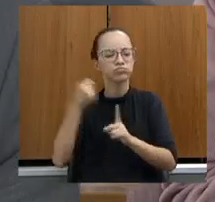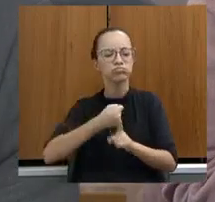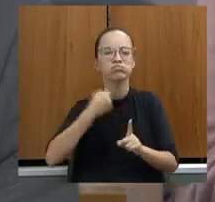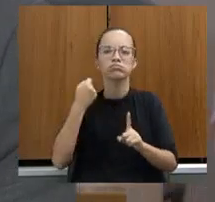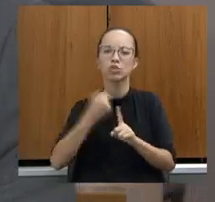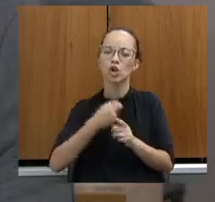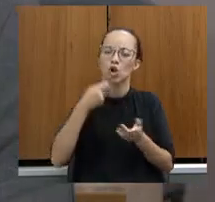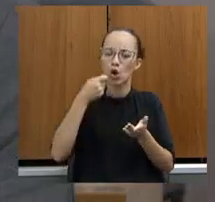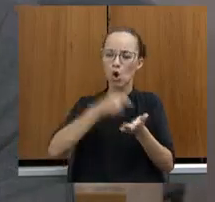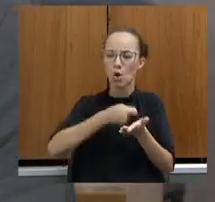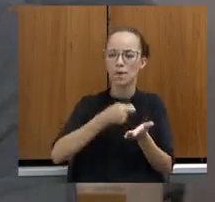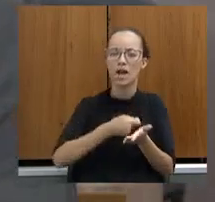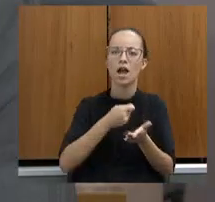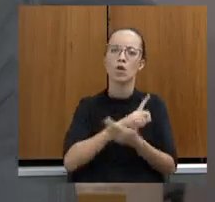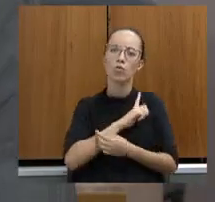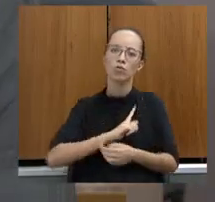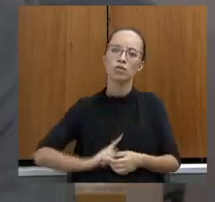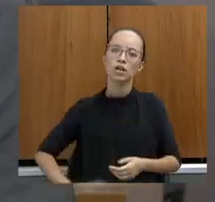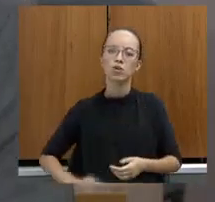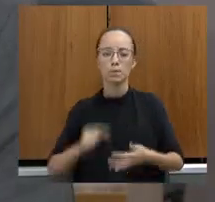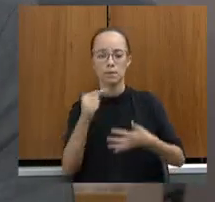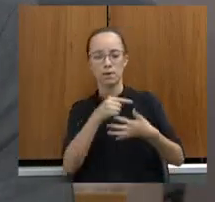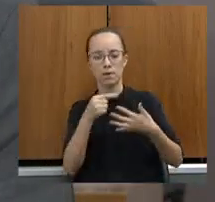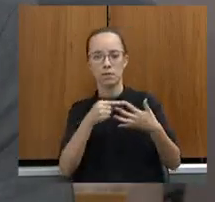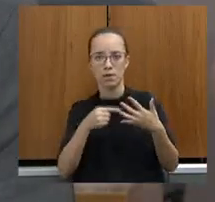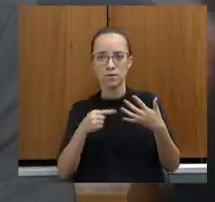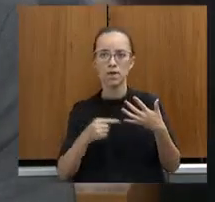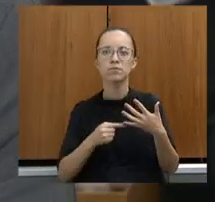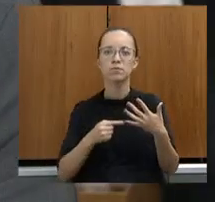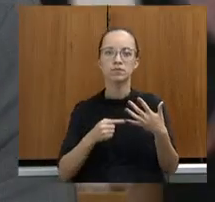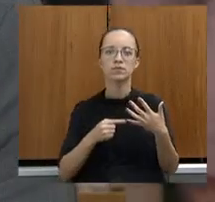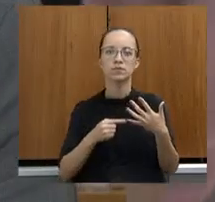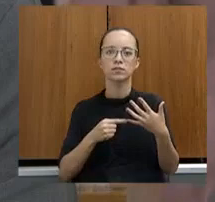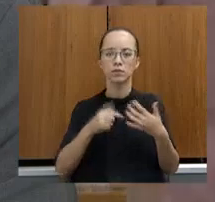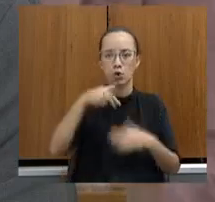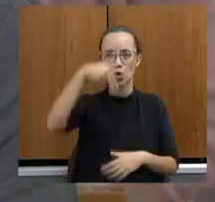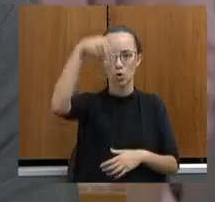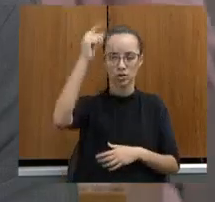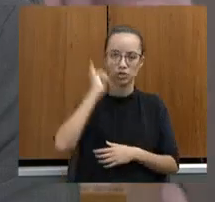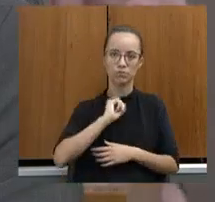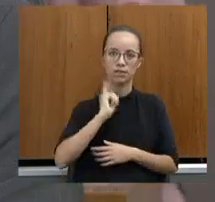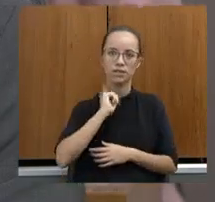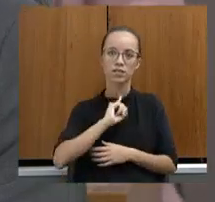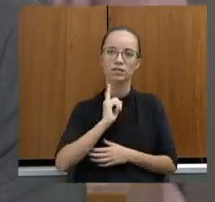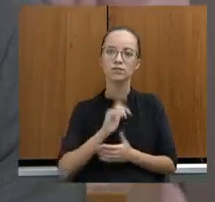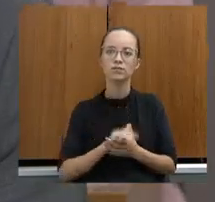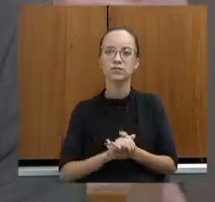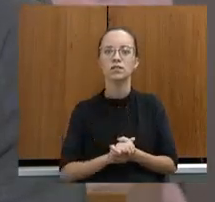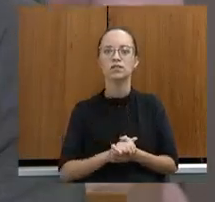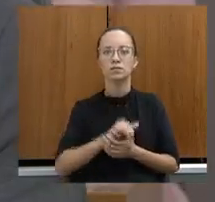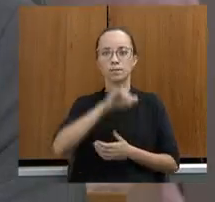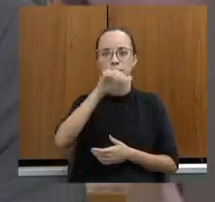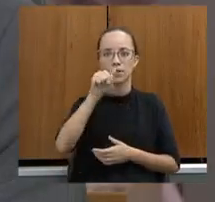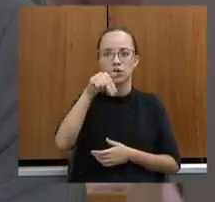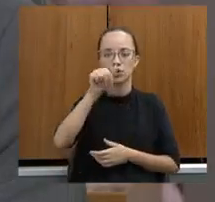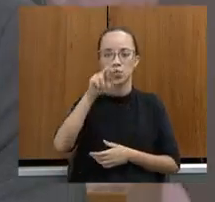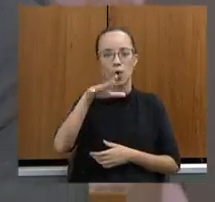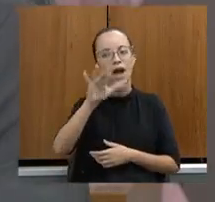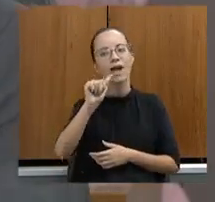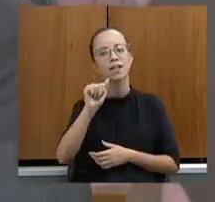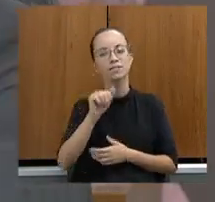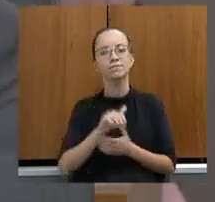cobrar do governo medidas especialmente para o nosso né para o nosso norte de Minas para o nosso sertão para nossa Januária né